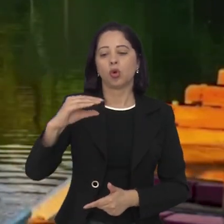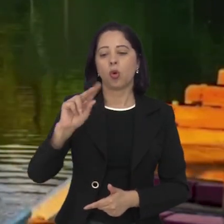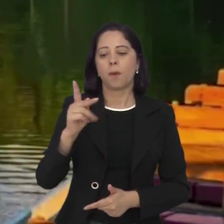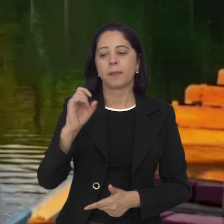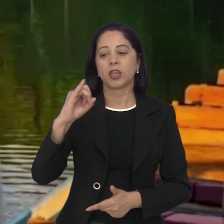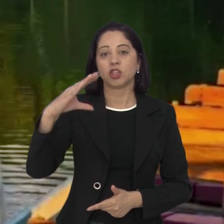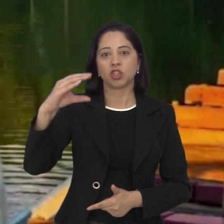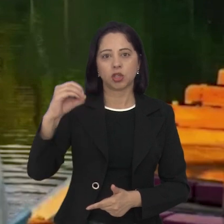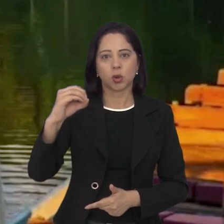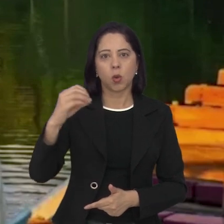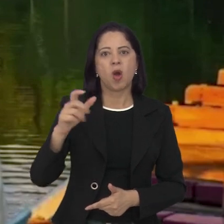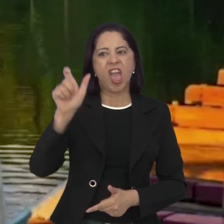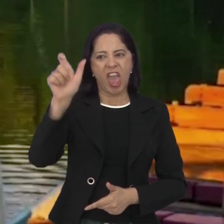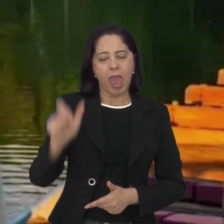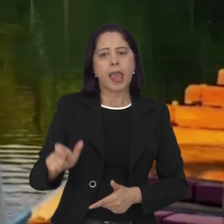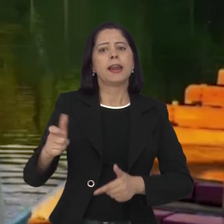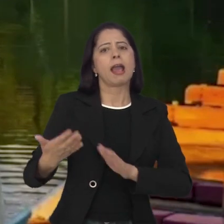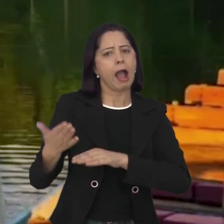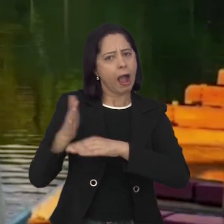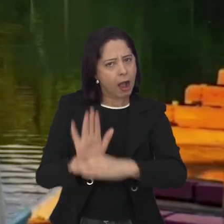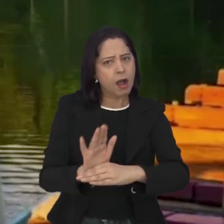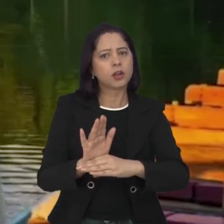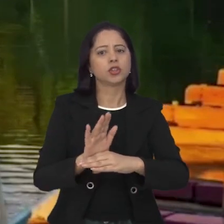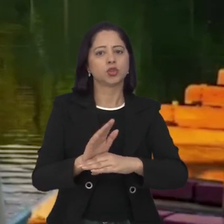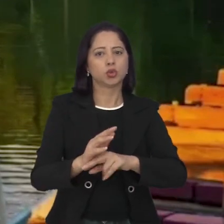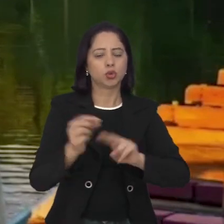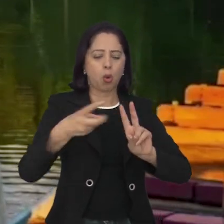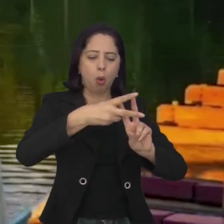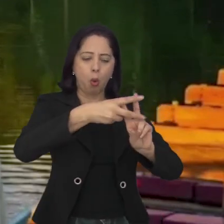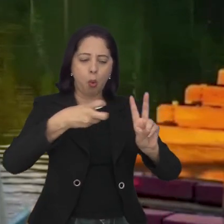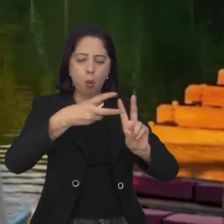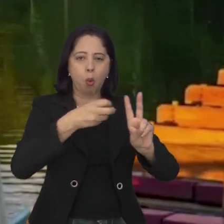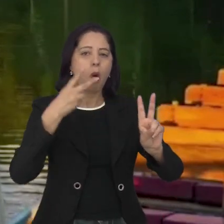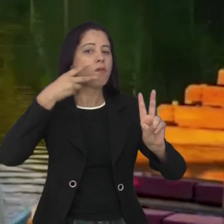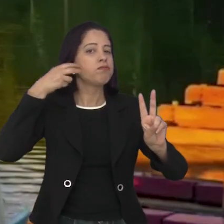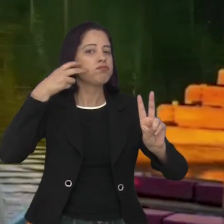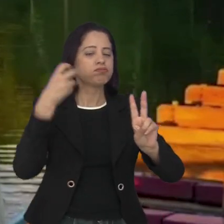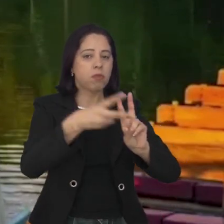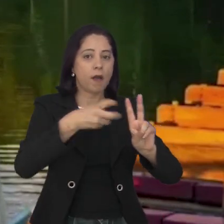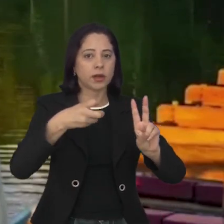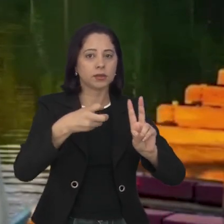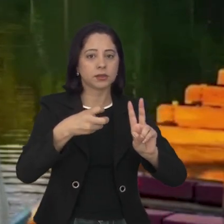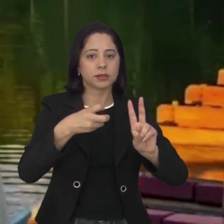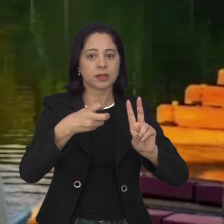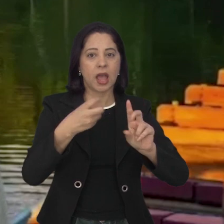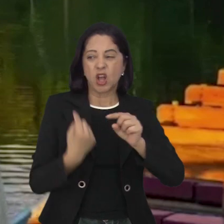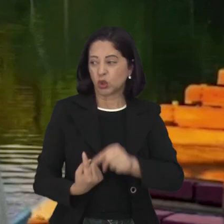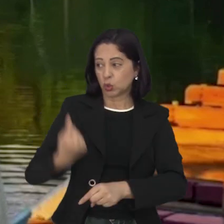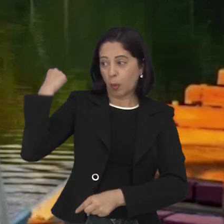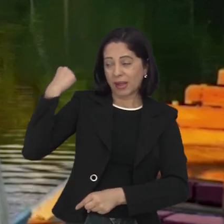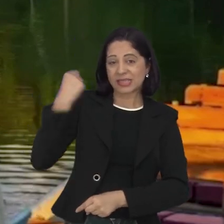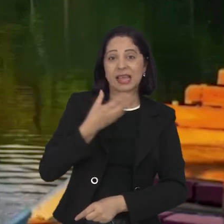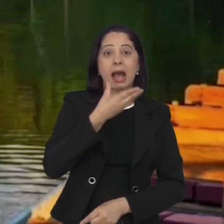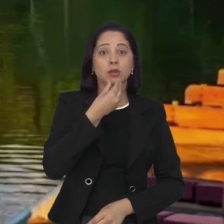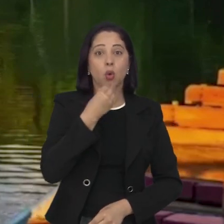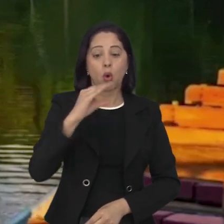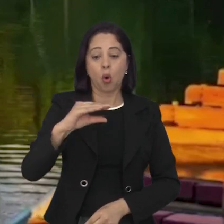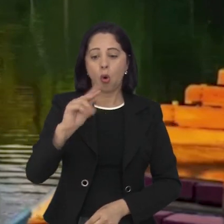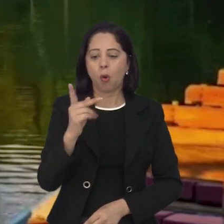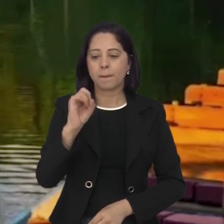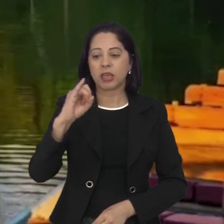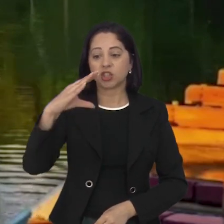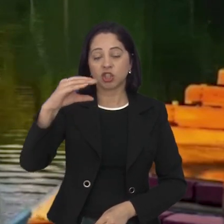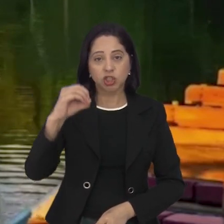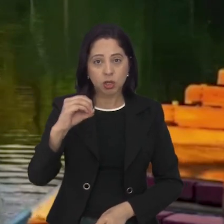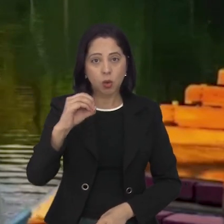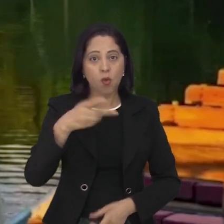para toda a Amazônia pros povos Amazônicos pros povos indígenas comunidades locais o Chico Mendes lá atrás antes de